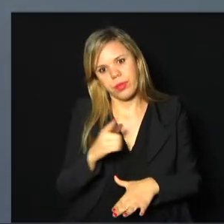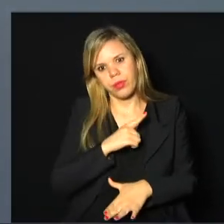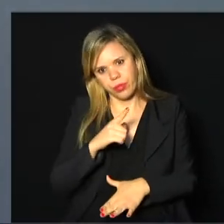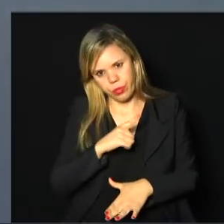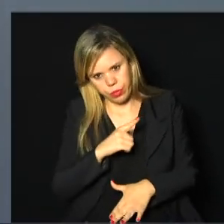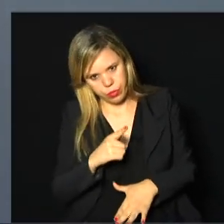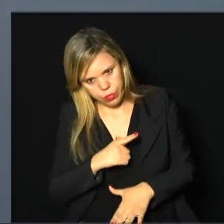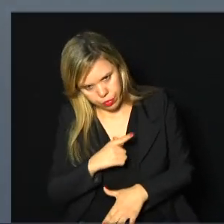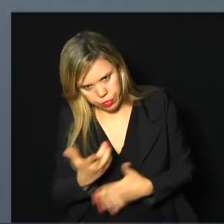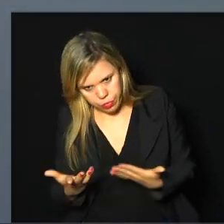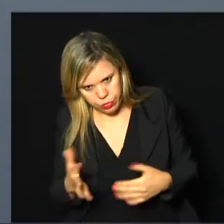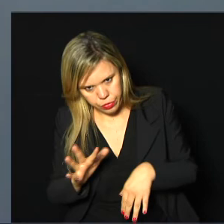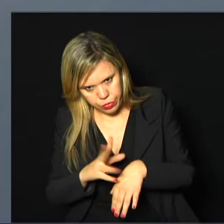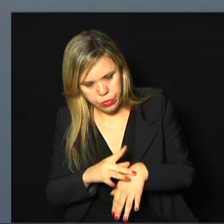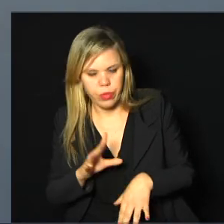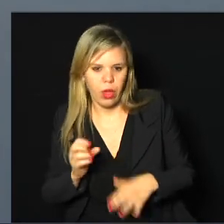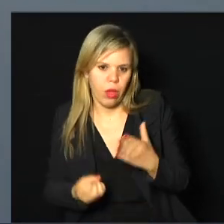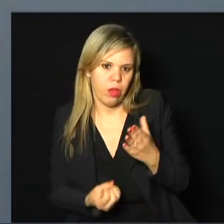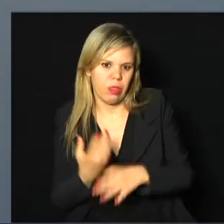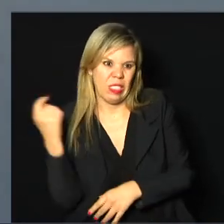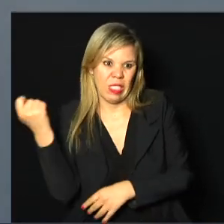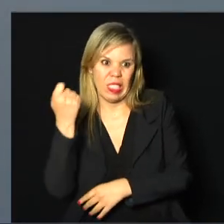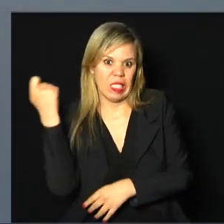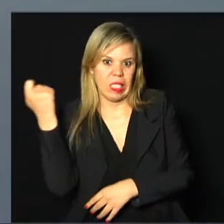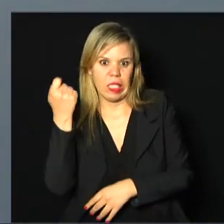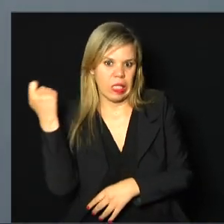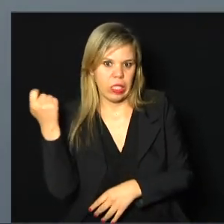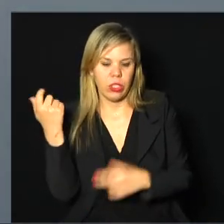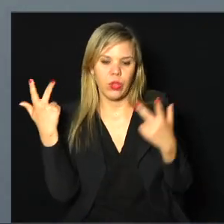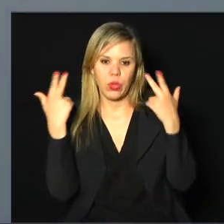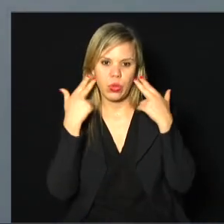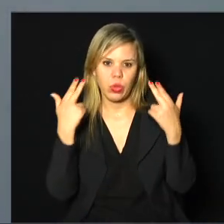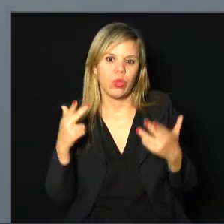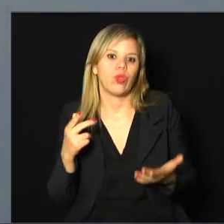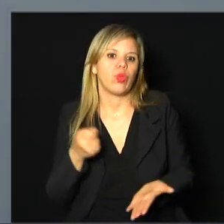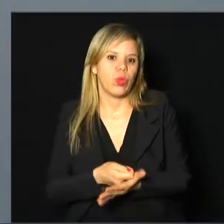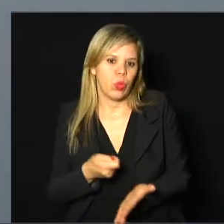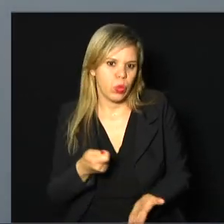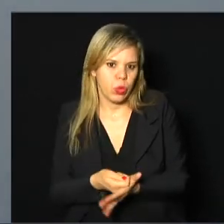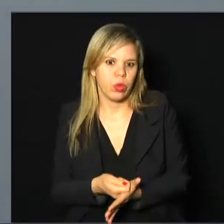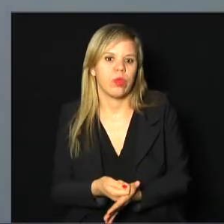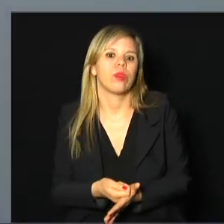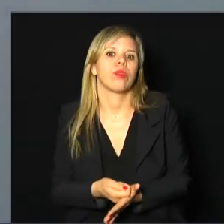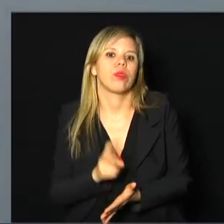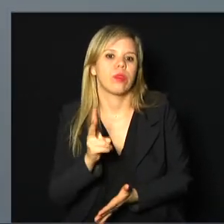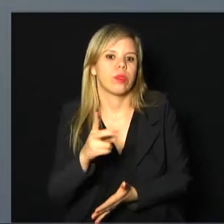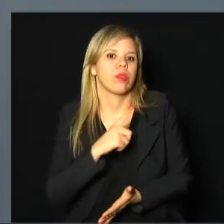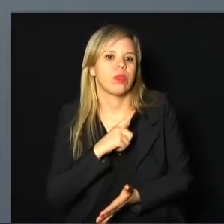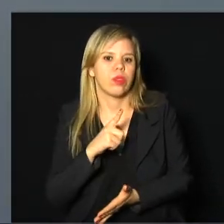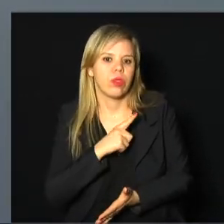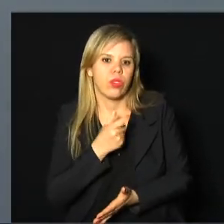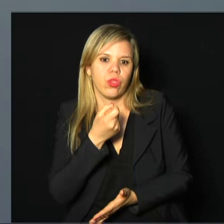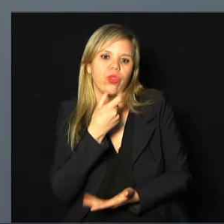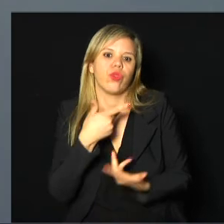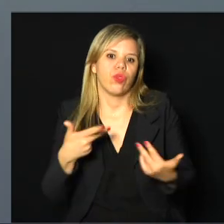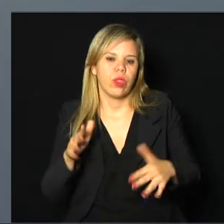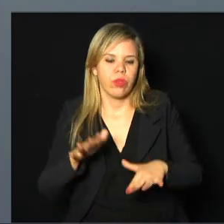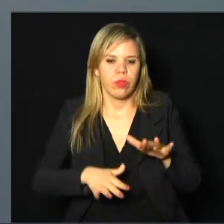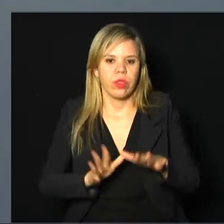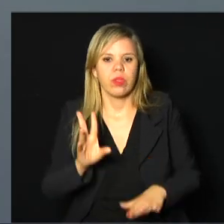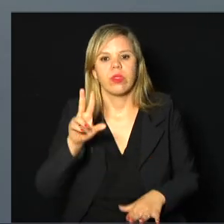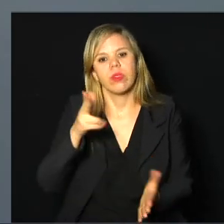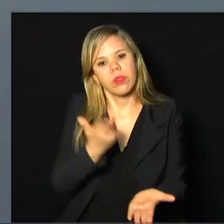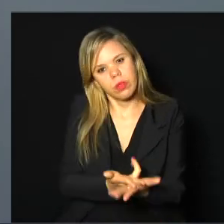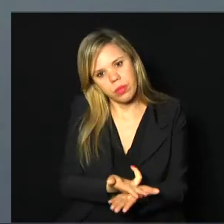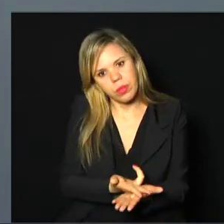que são doenças potencialmente graves, que normalmente elas sempre exigem antibiótico, às